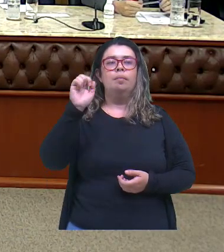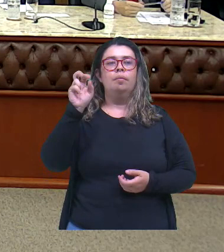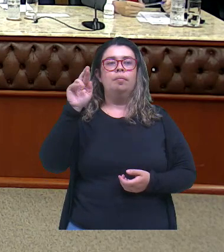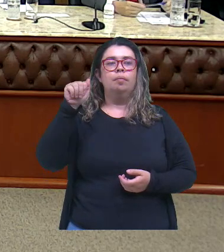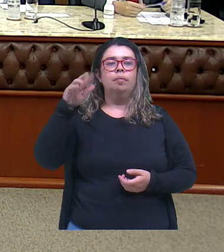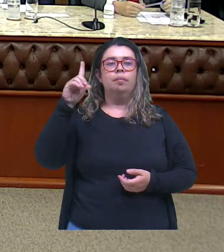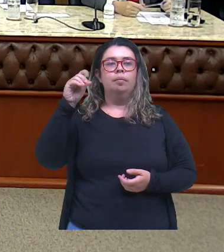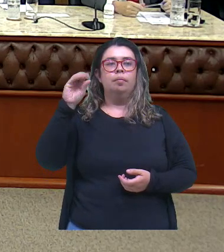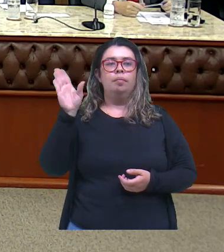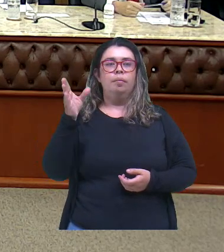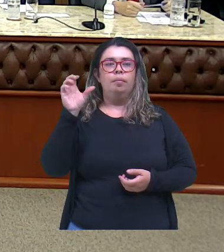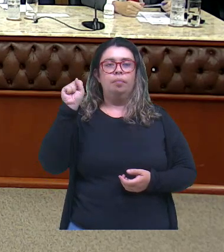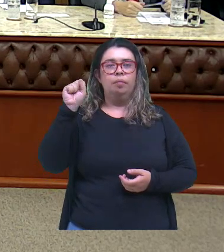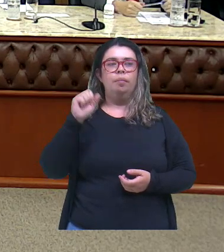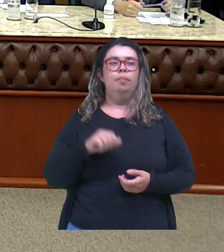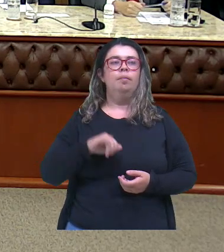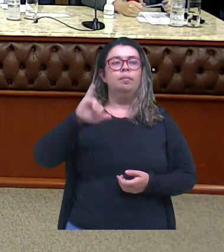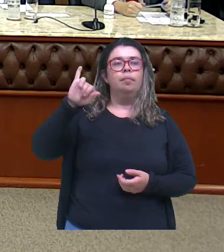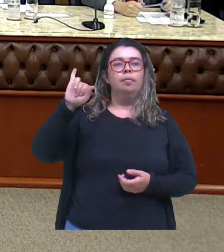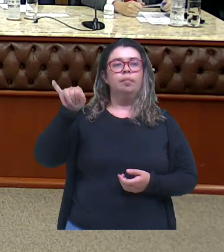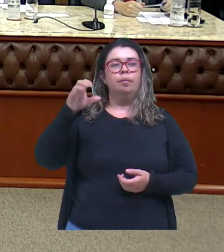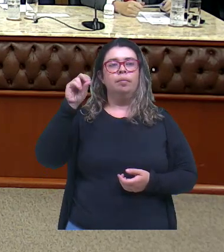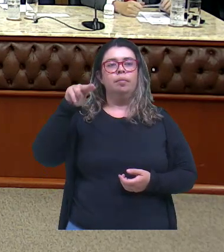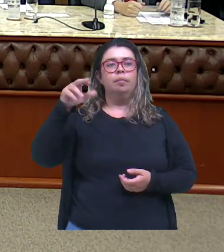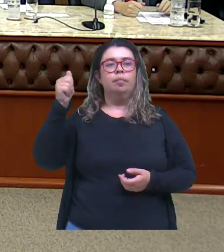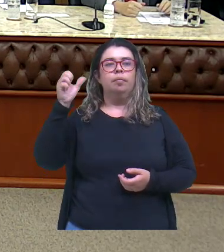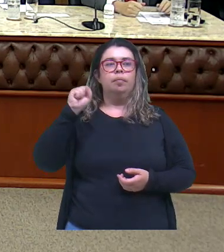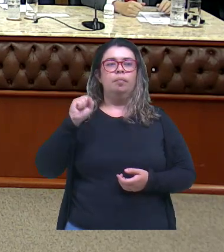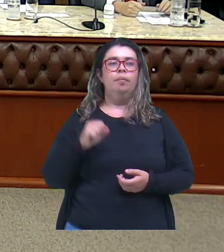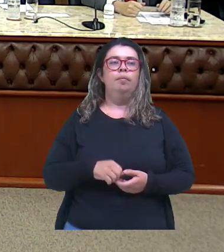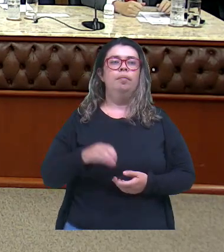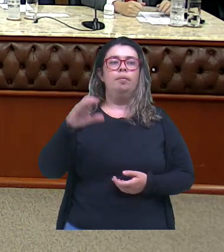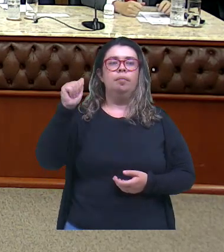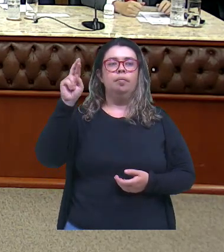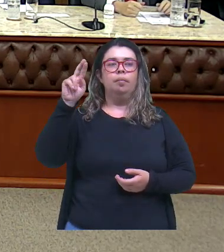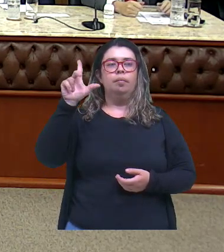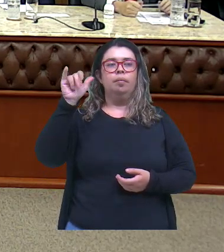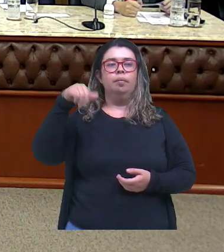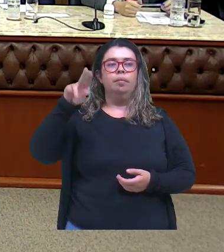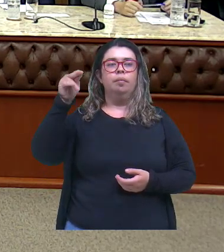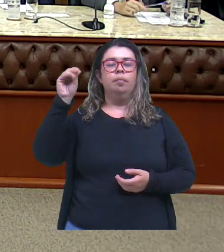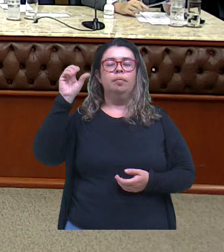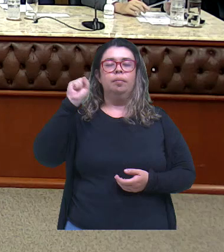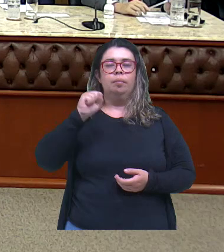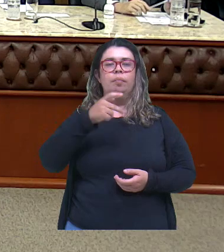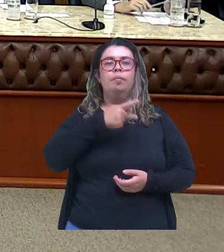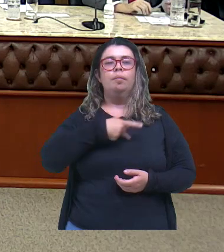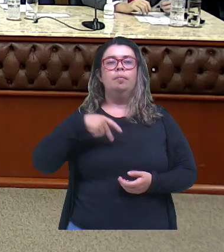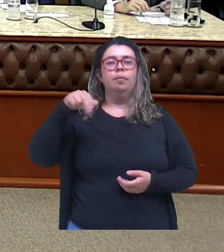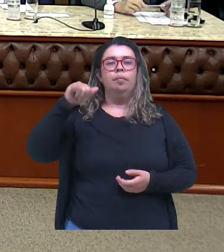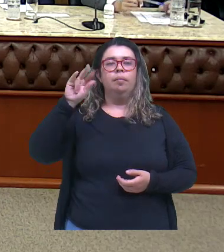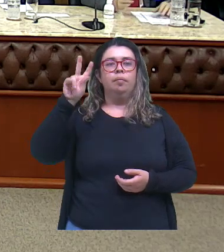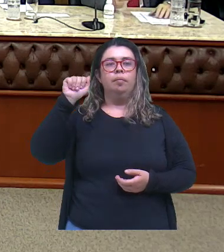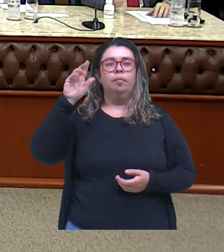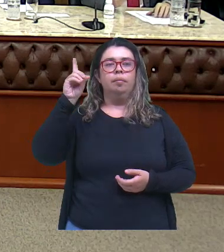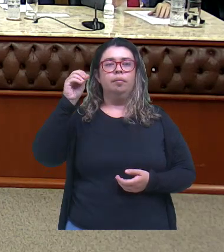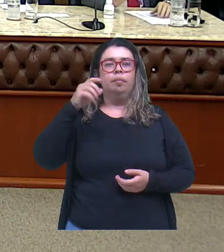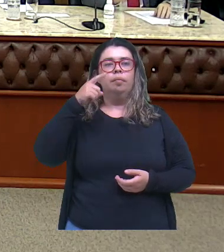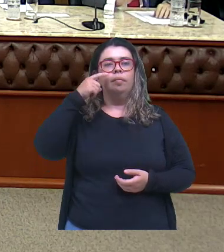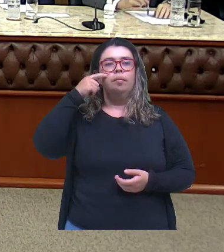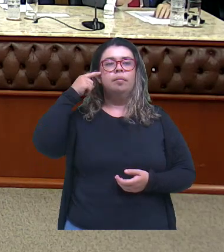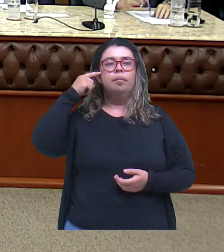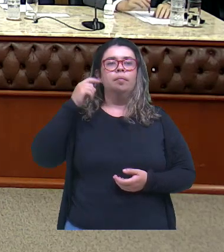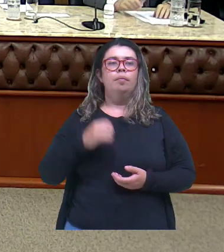Júnior, Jonas Campos de Lima, José Carlos Silva Beitum, Nivaldo dos Santos e Vinícius Guilherme